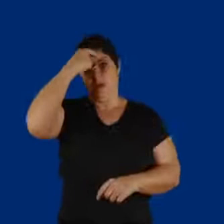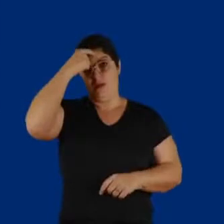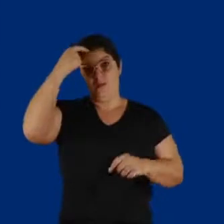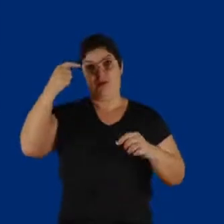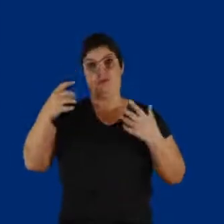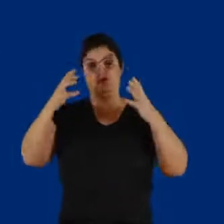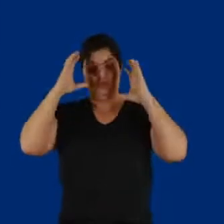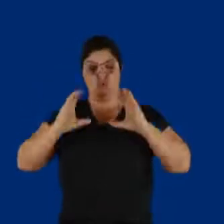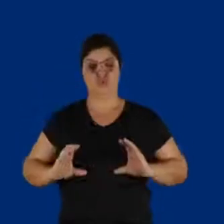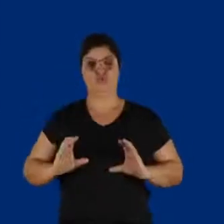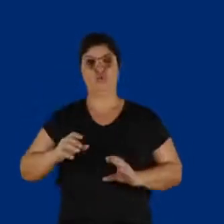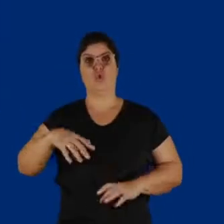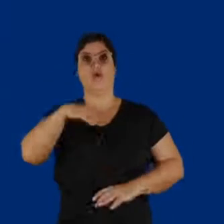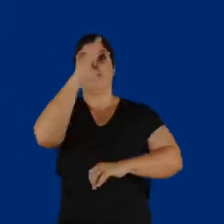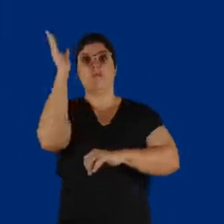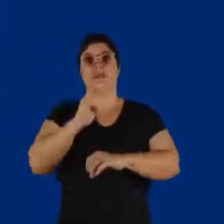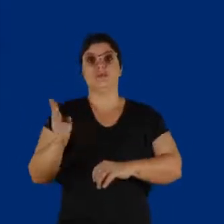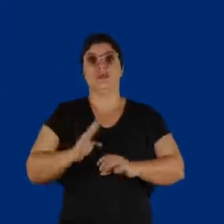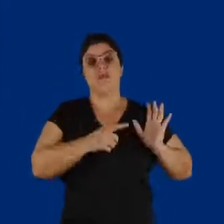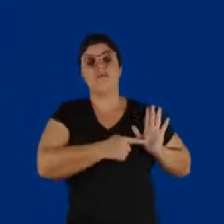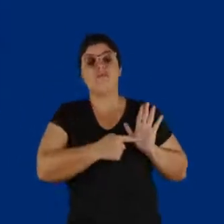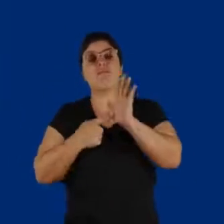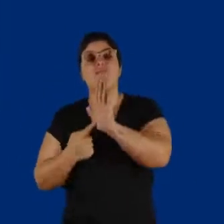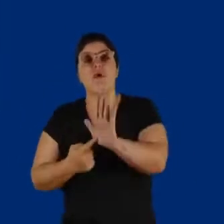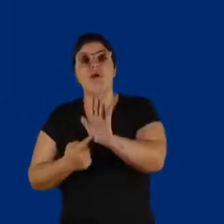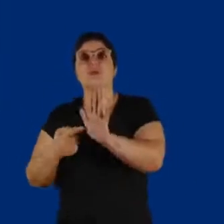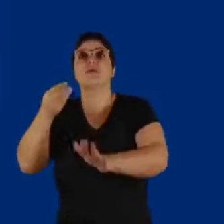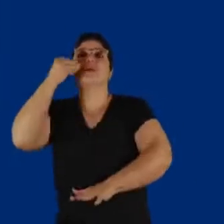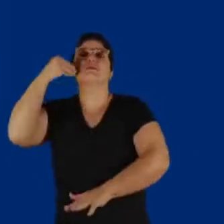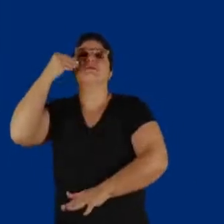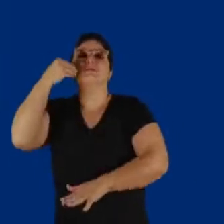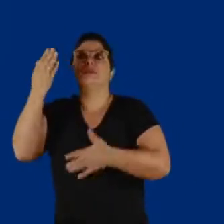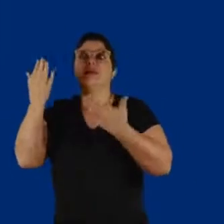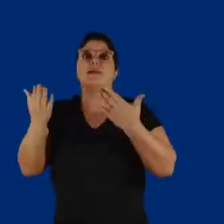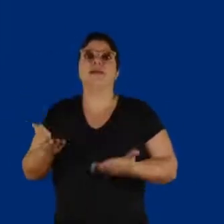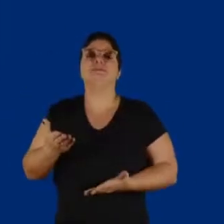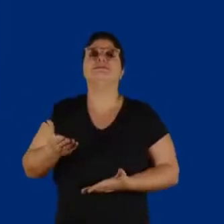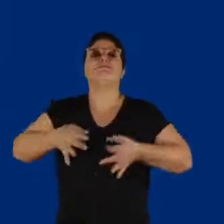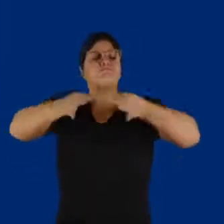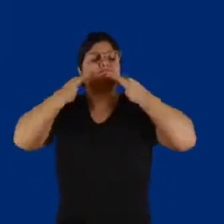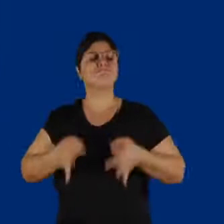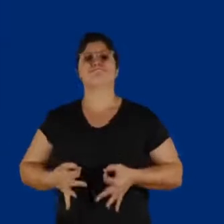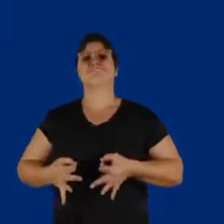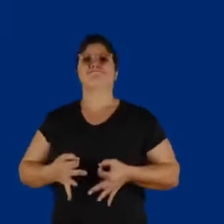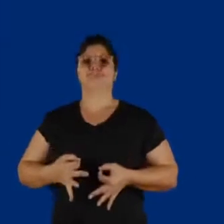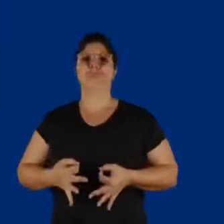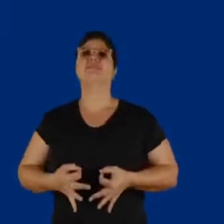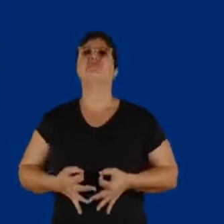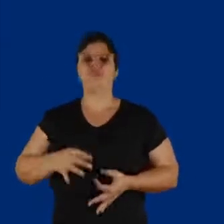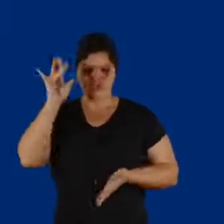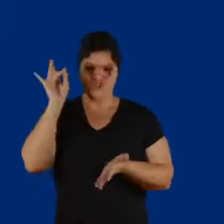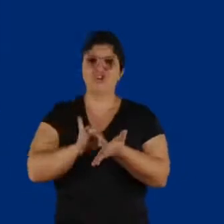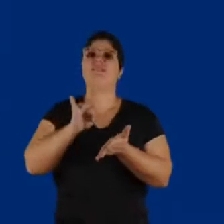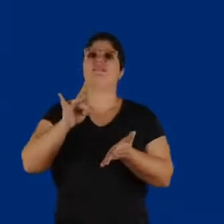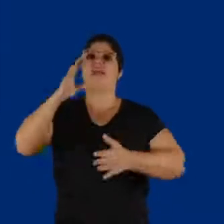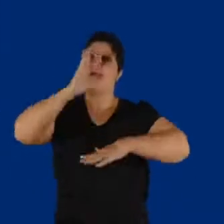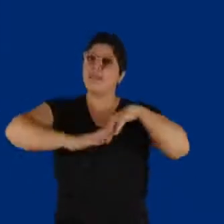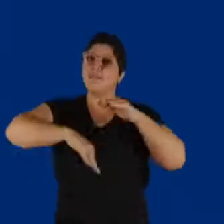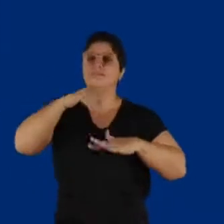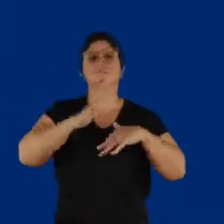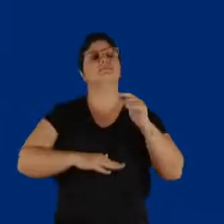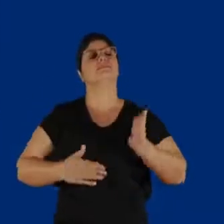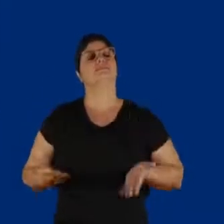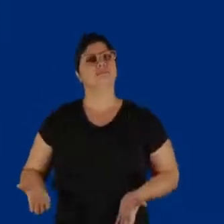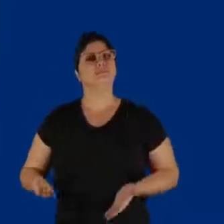brasileiros, demos visibilidade a experiências que são úteis, experiências que são verdadeiras, que são práticas,